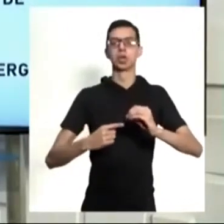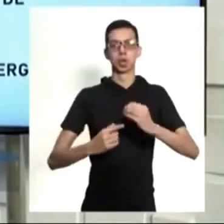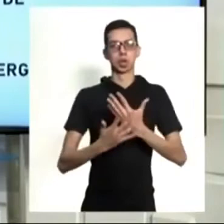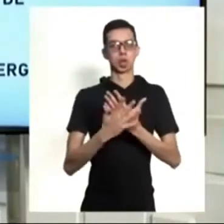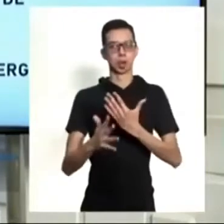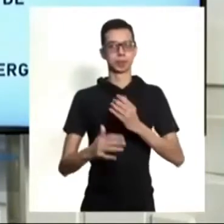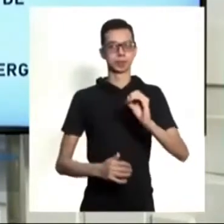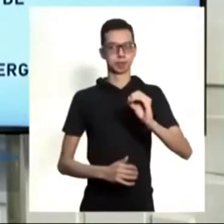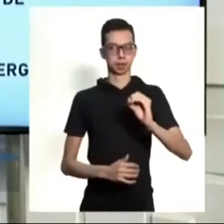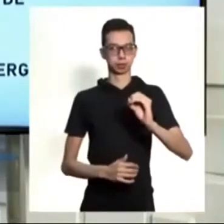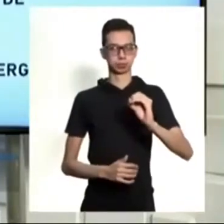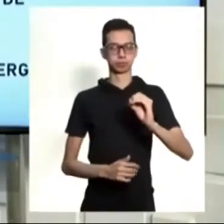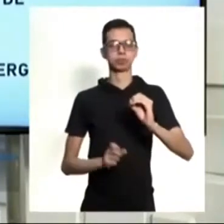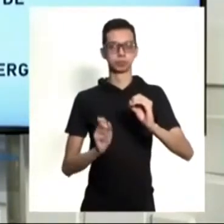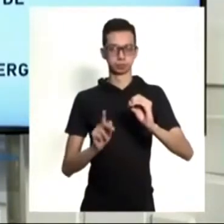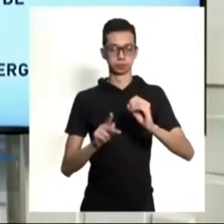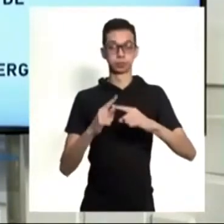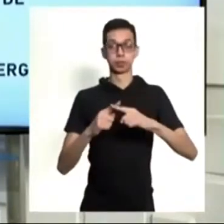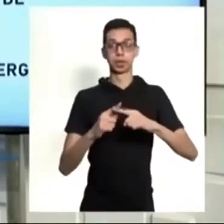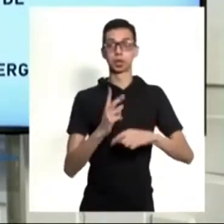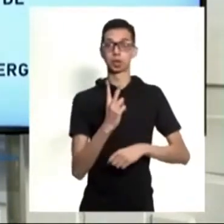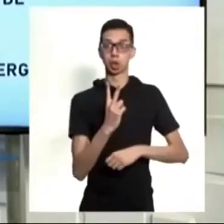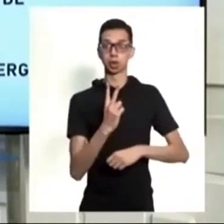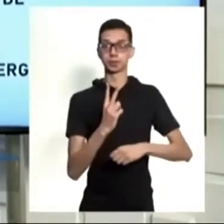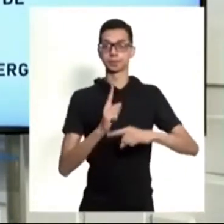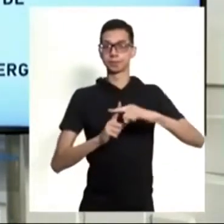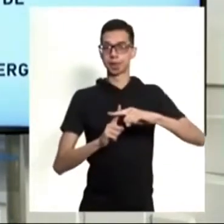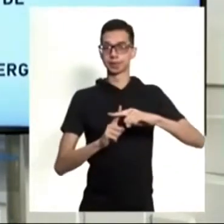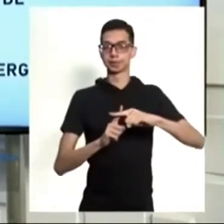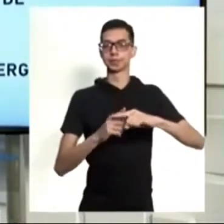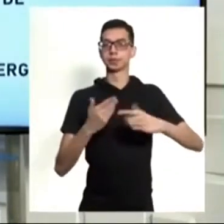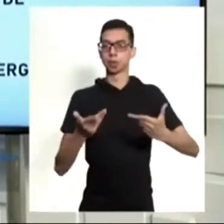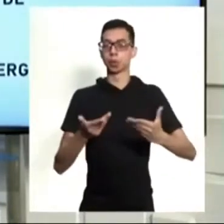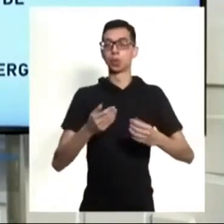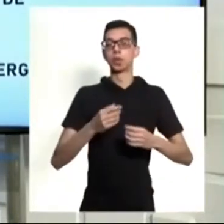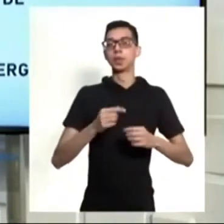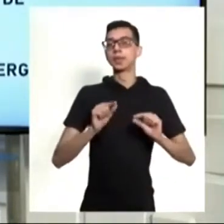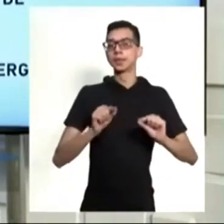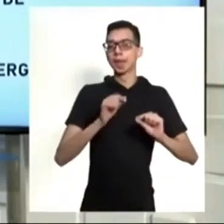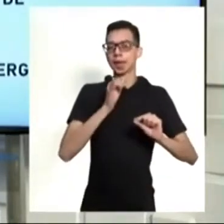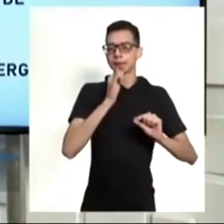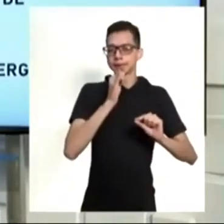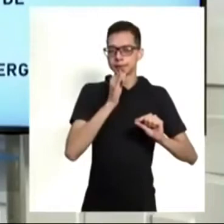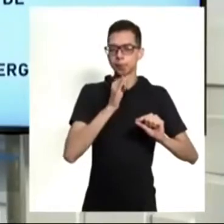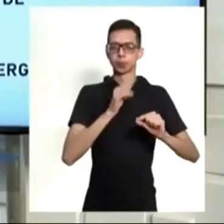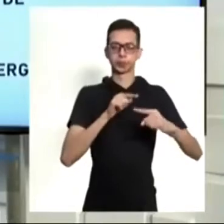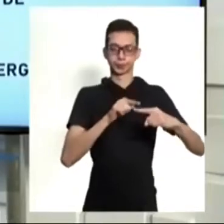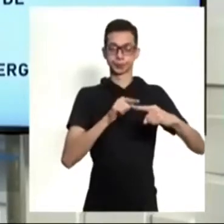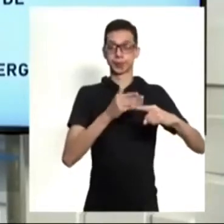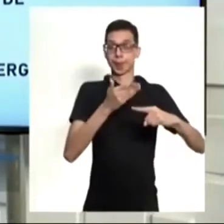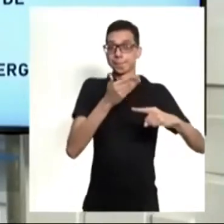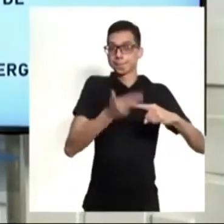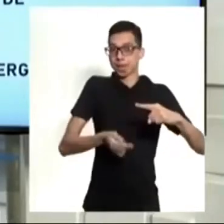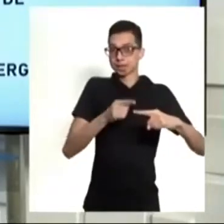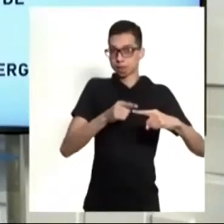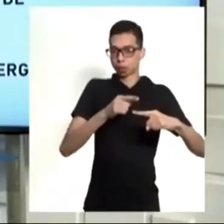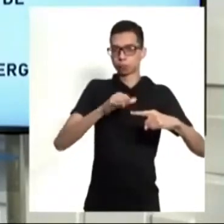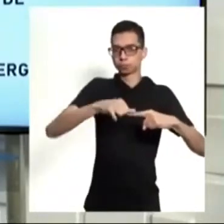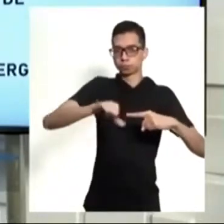recebe 2 elétrons, vira cobre 0. Entendeu? Então, quem perde elétrons, fica positivo. Quem